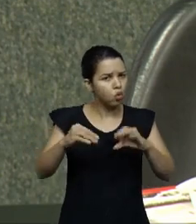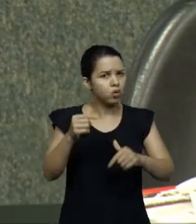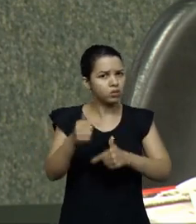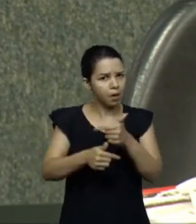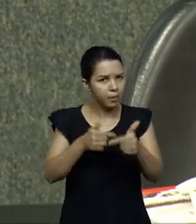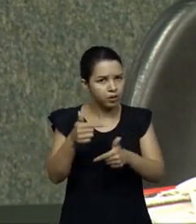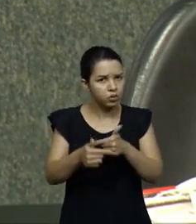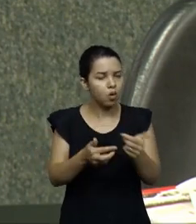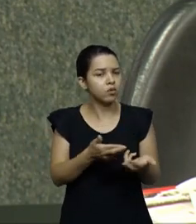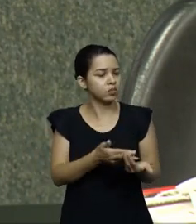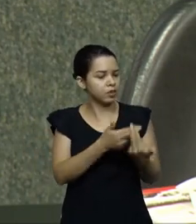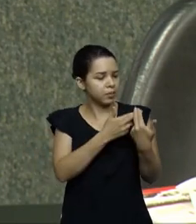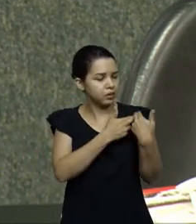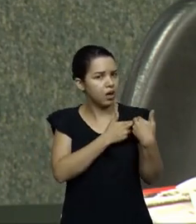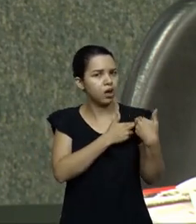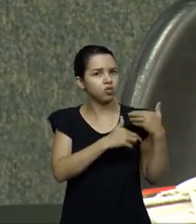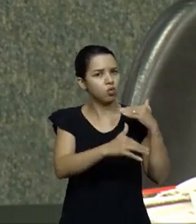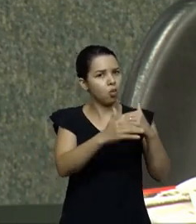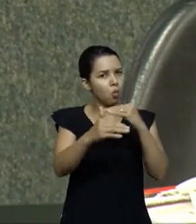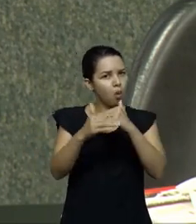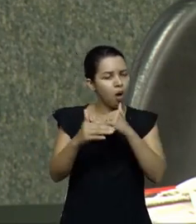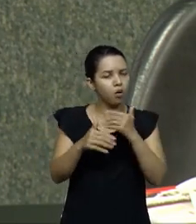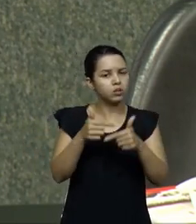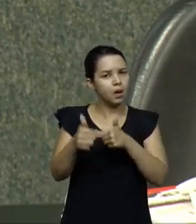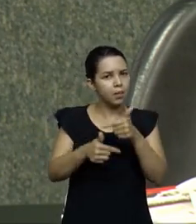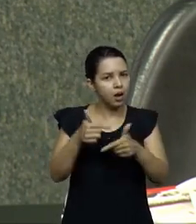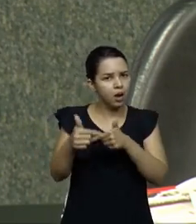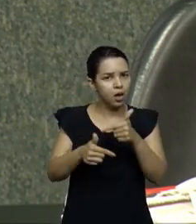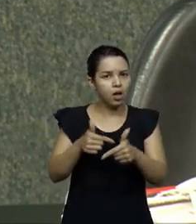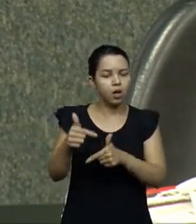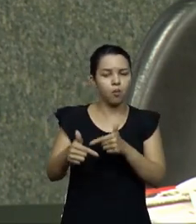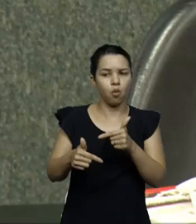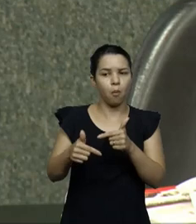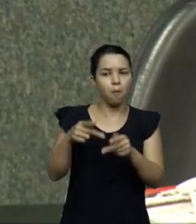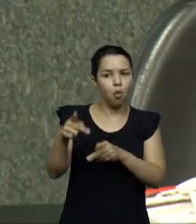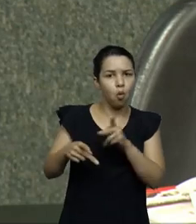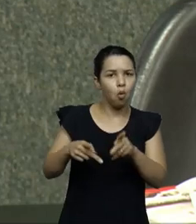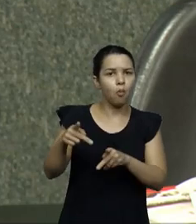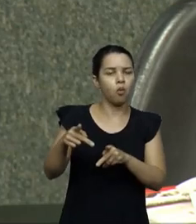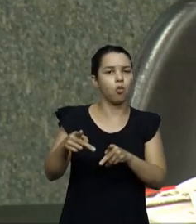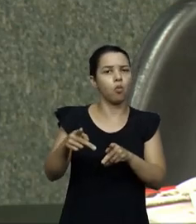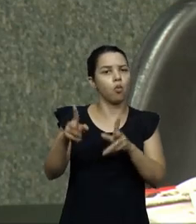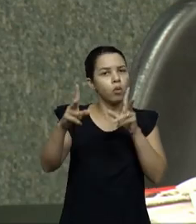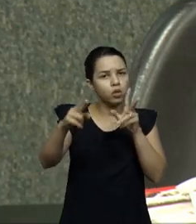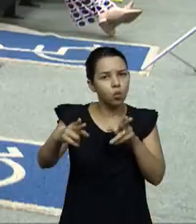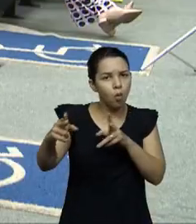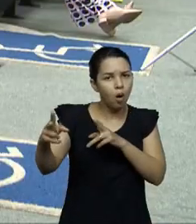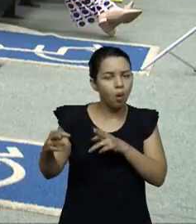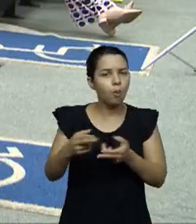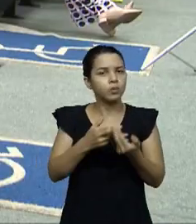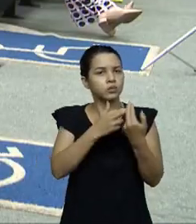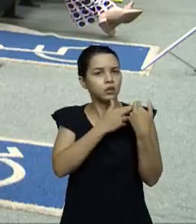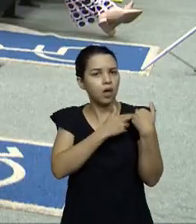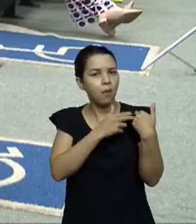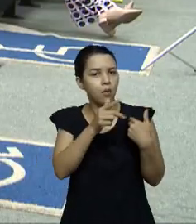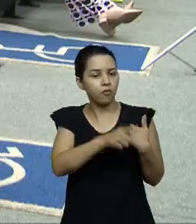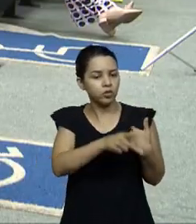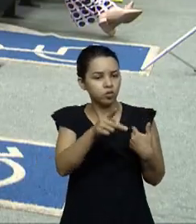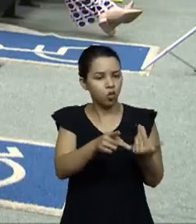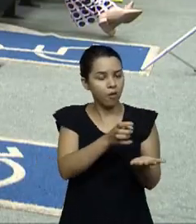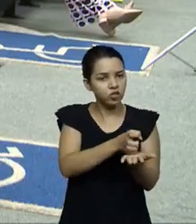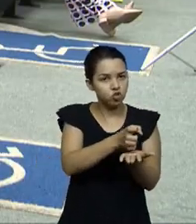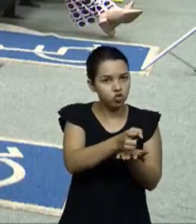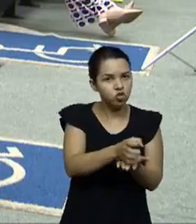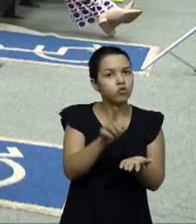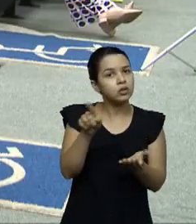responsabilidades trabalhamos com o mesmo público a mesma responsabilidade do professor efetivo é